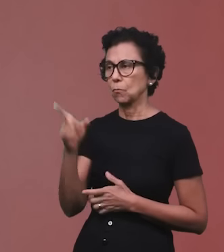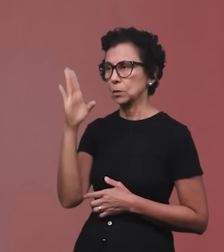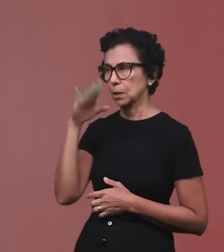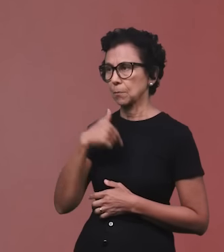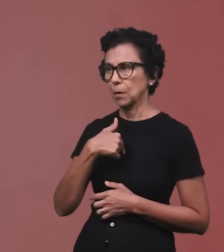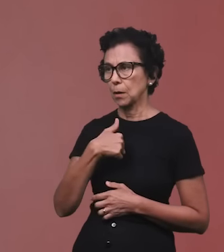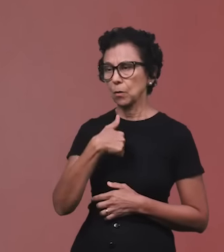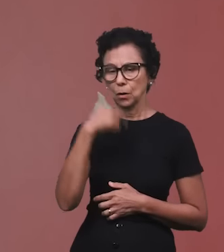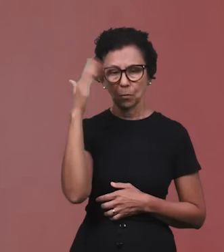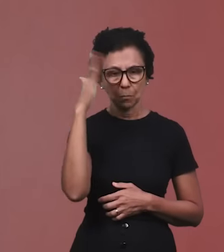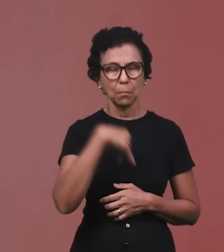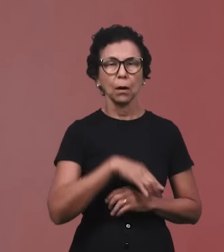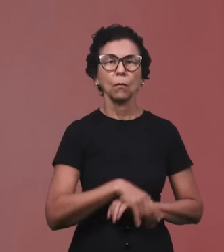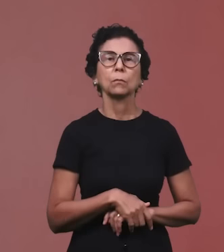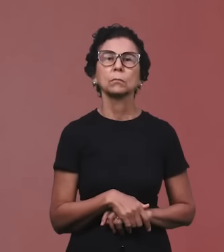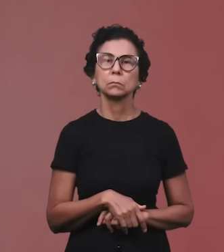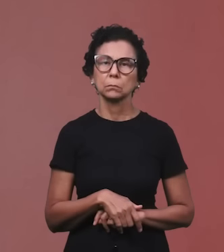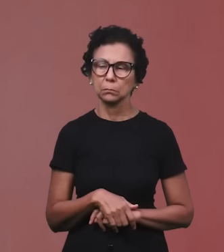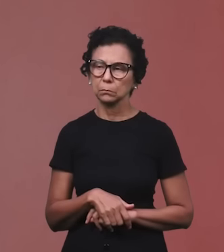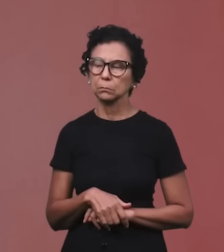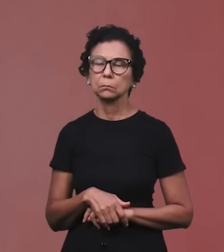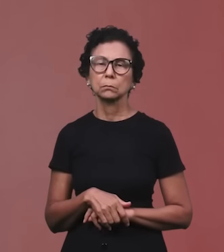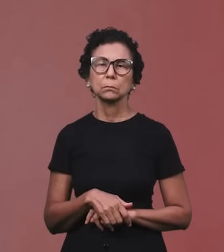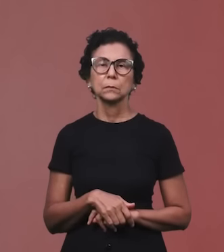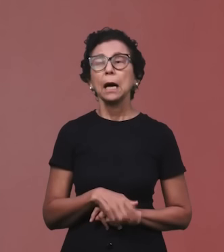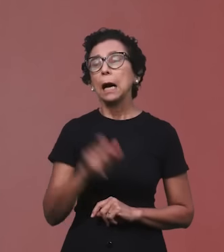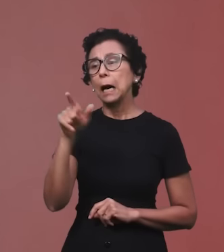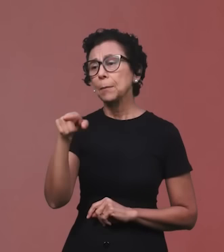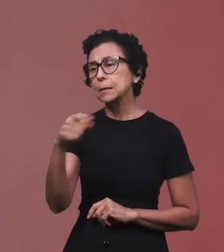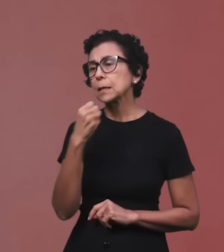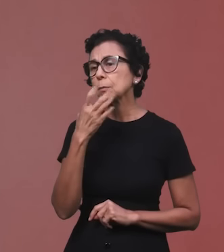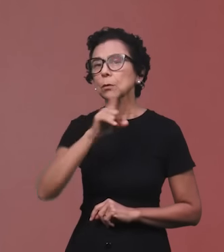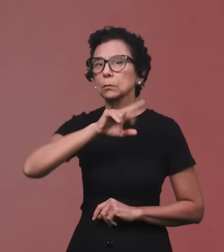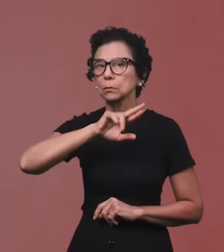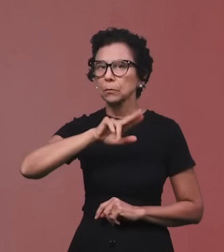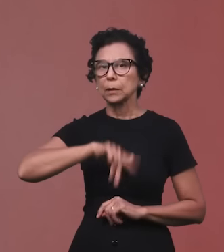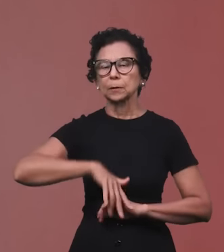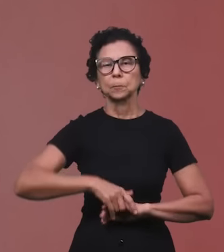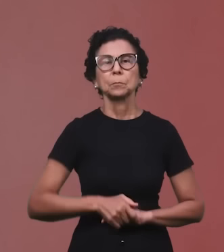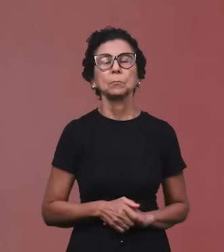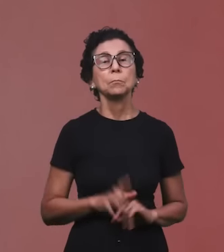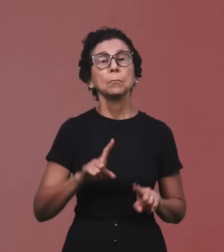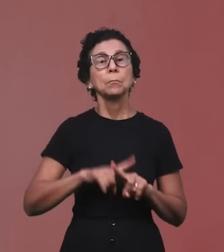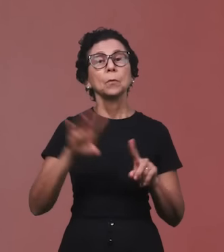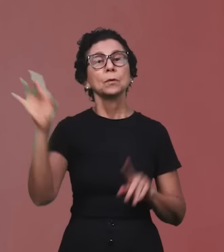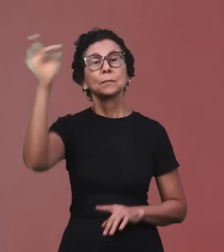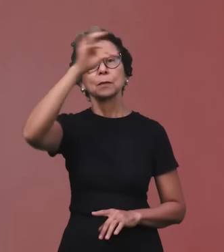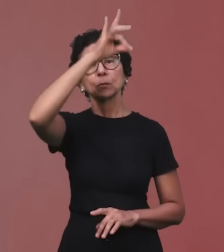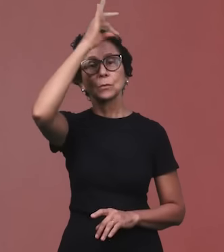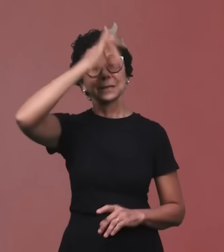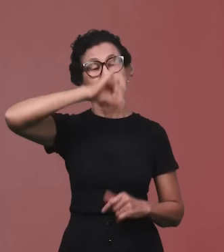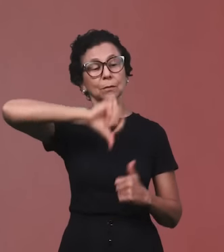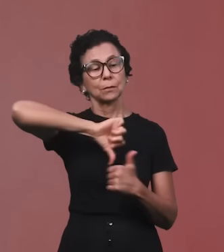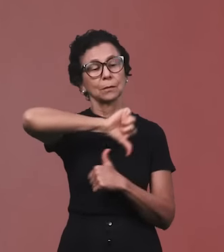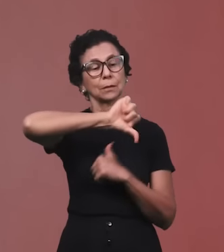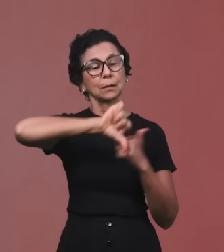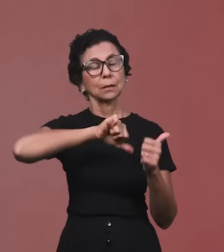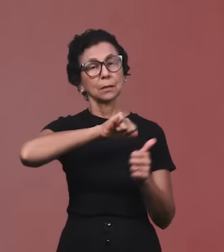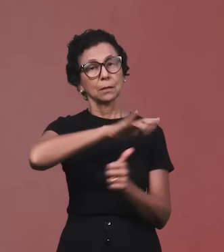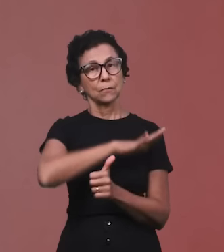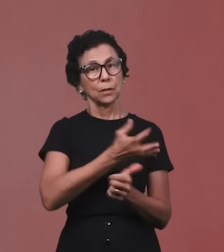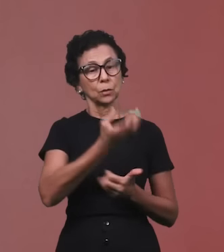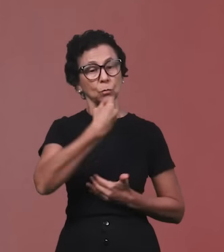bom. O bom é só o Senhor mesmo, nós somos maus. E o Espírito Santo, o que ele faz? Ele transforma a nossa vida para que